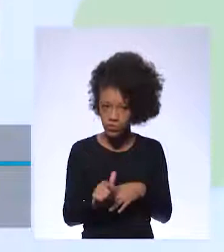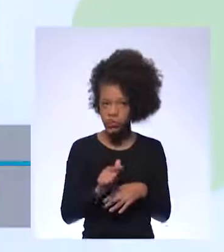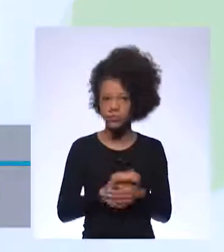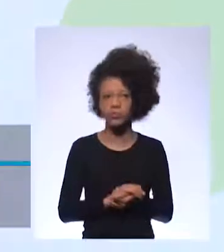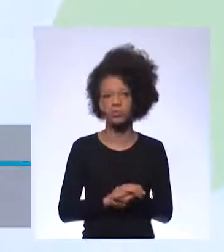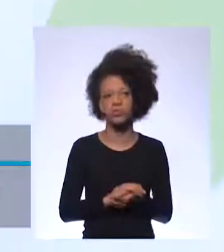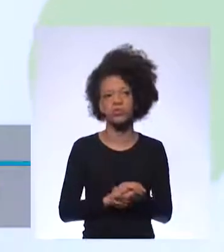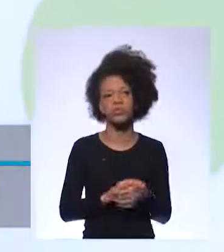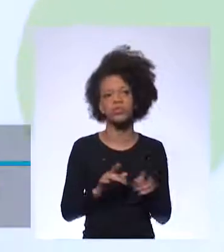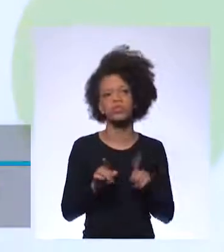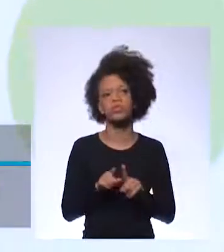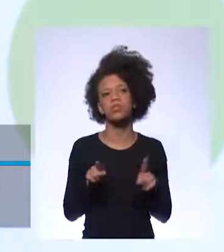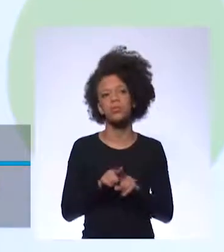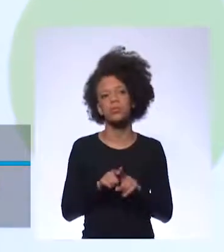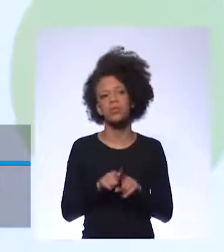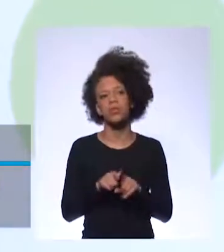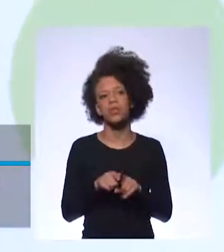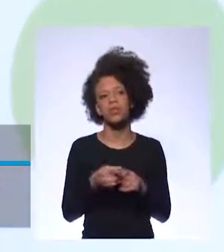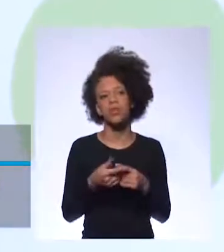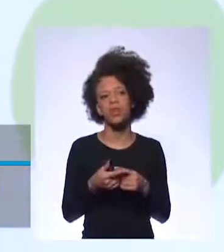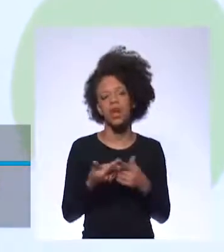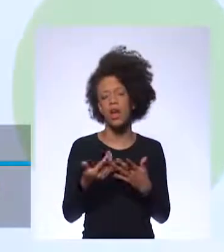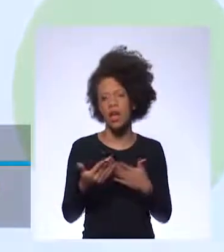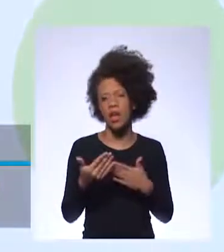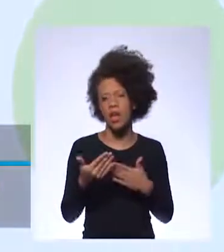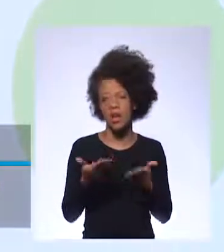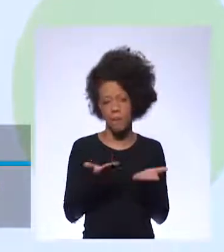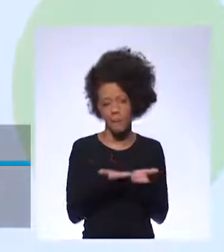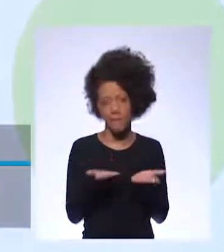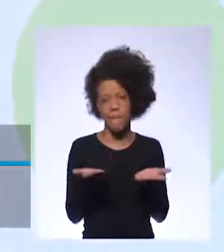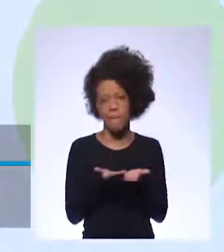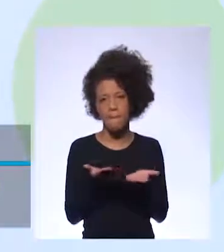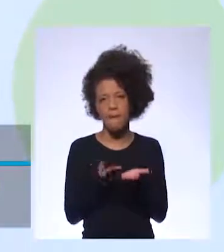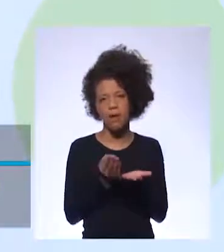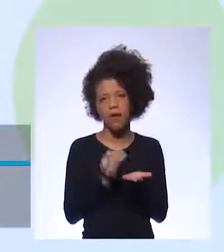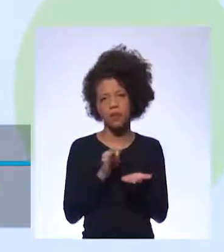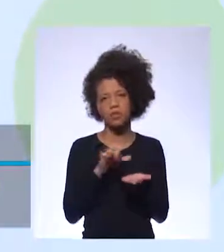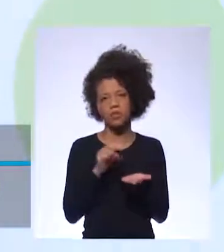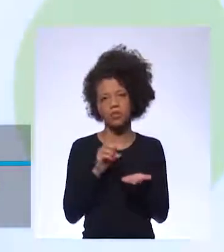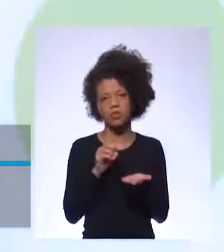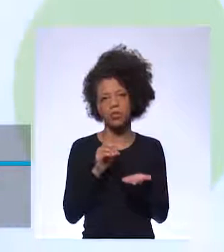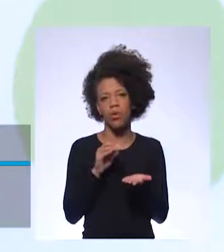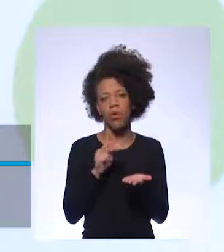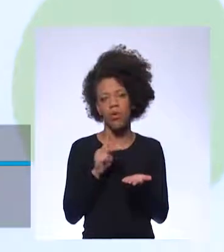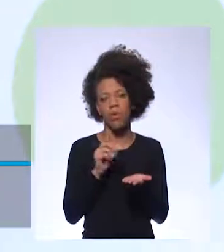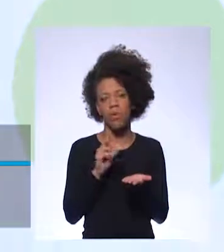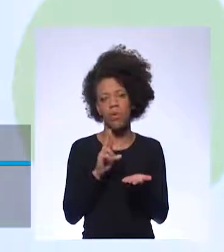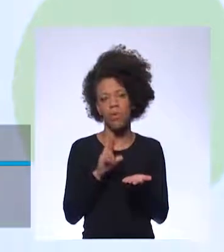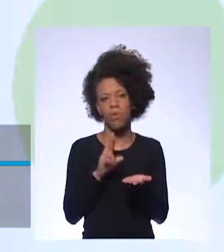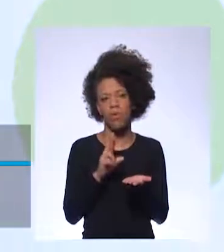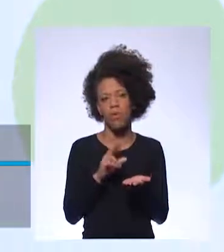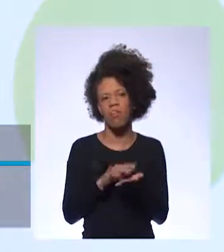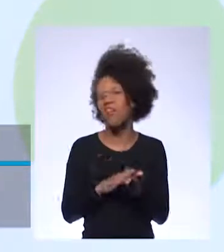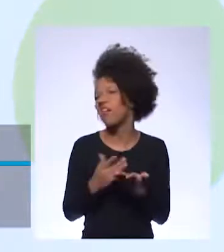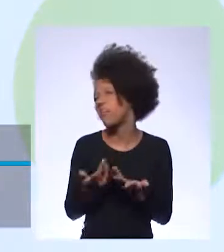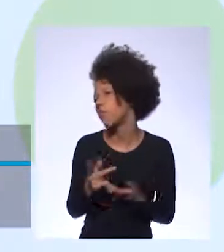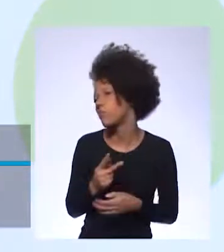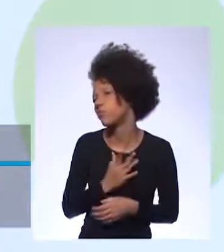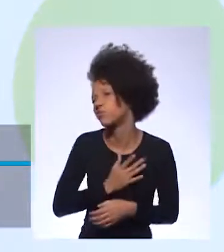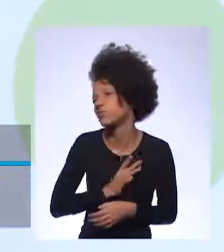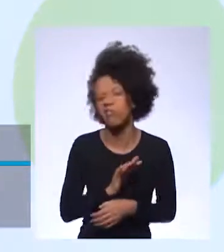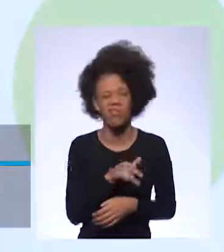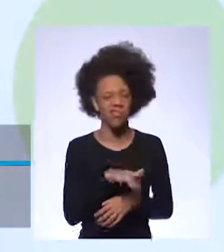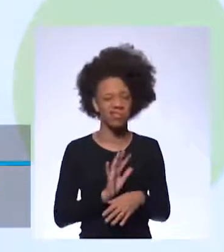e essa aqui é aquela bandejinha de isopor o meu muro foi assim tu mas ela não gosta que seja se você pode fazer é só um